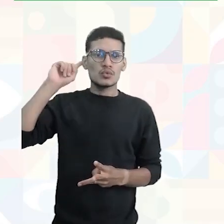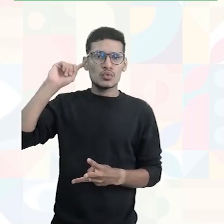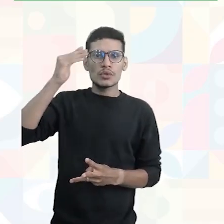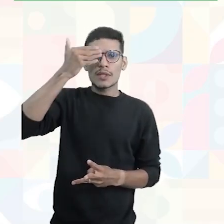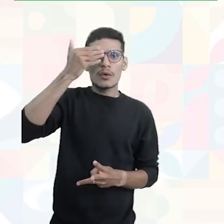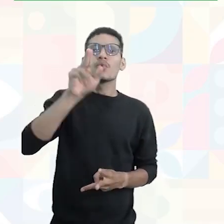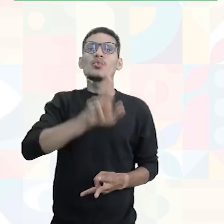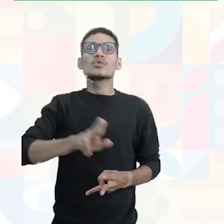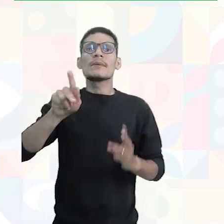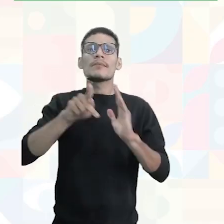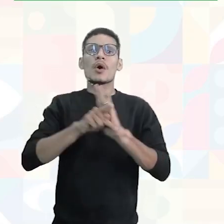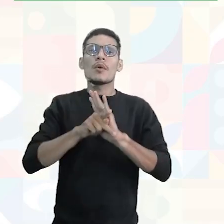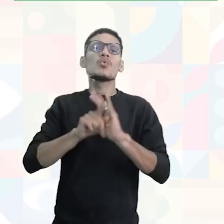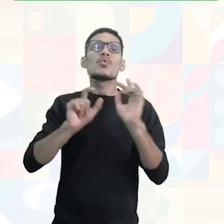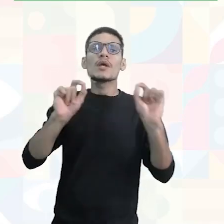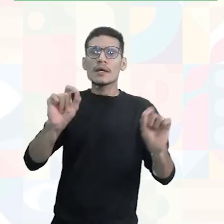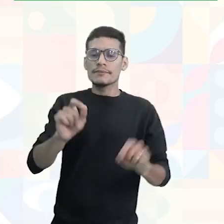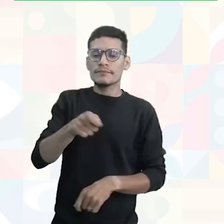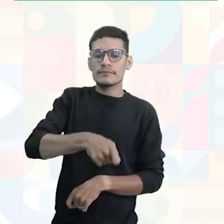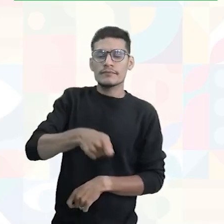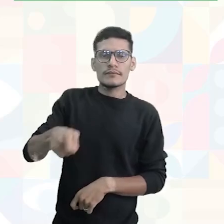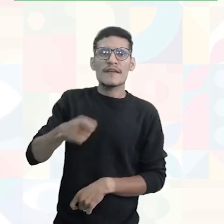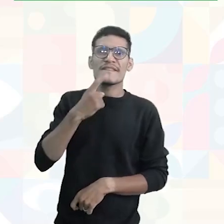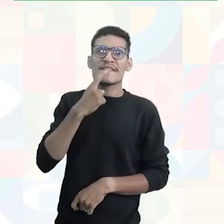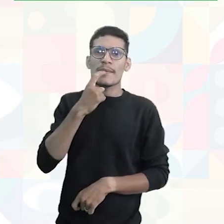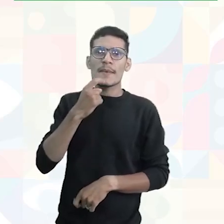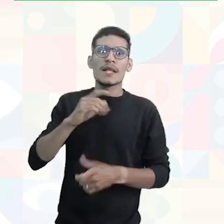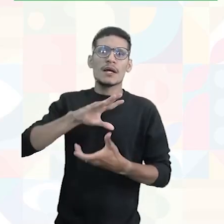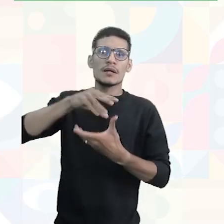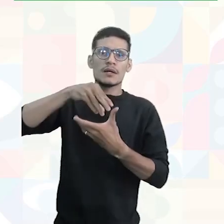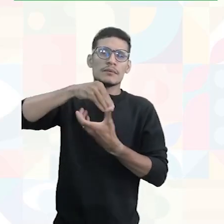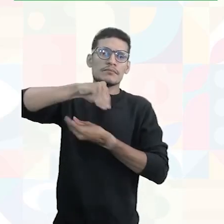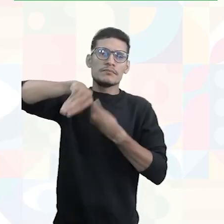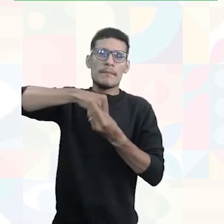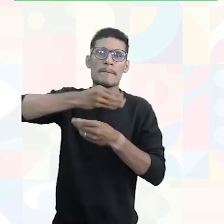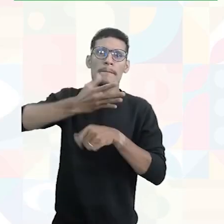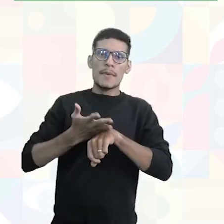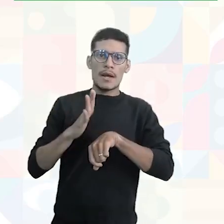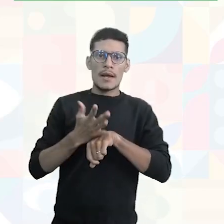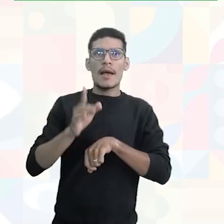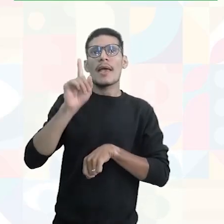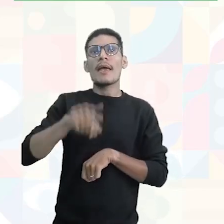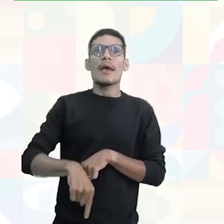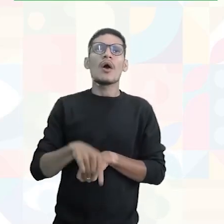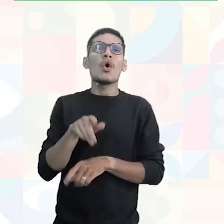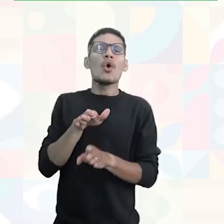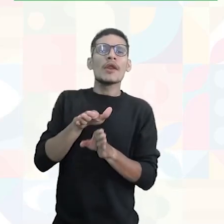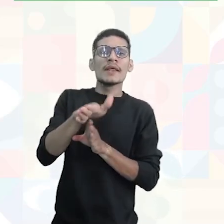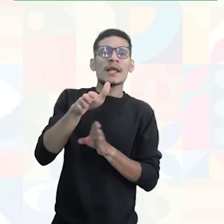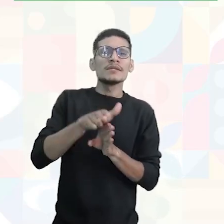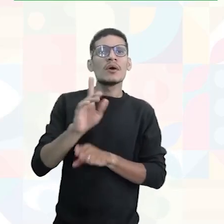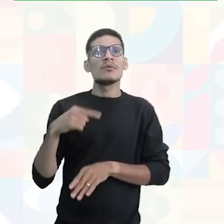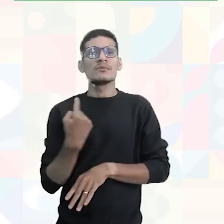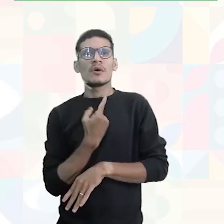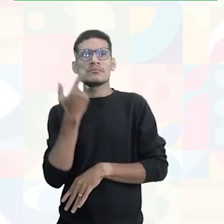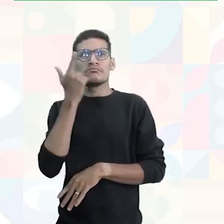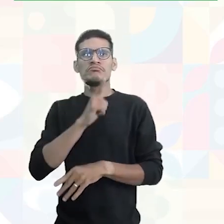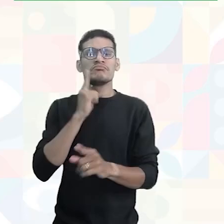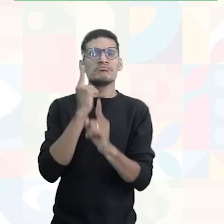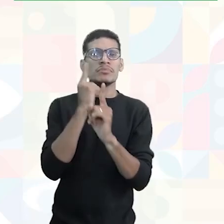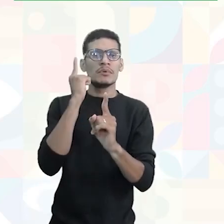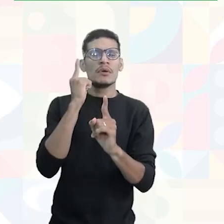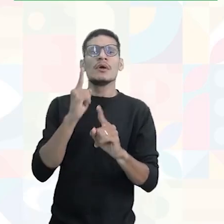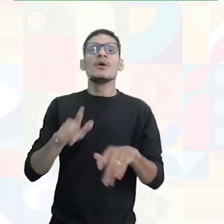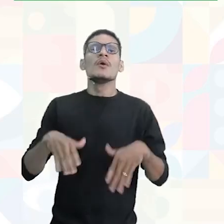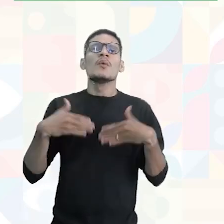bengala vermelha e branca. Tá? Essa daí seria uma orientação para que a gente pudesse identificar, né,